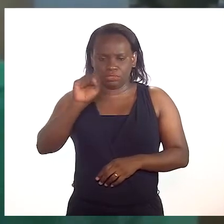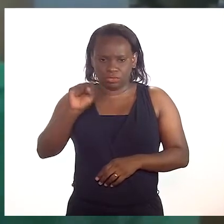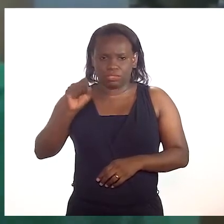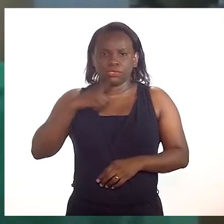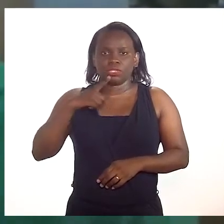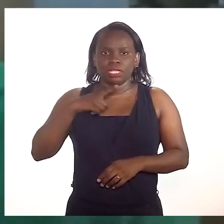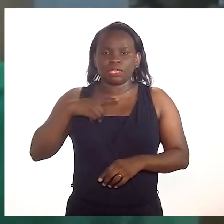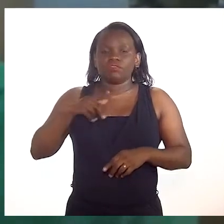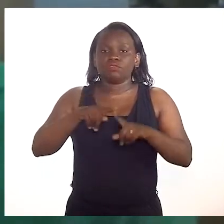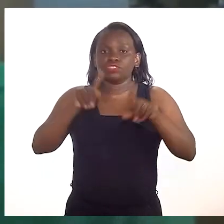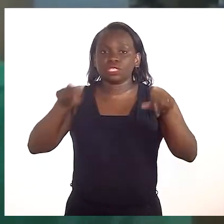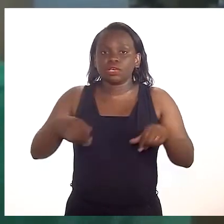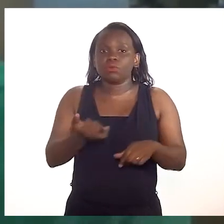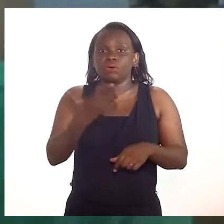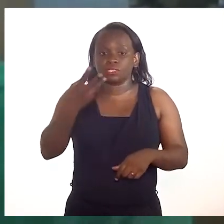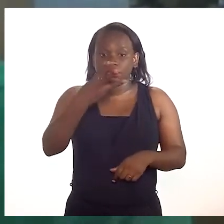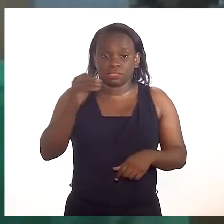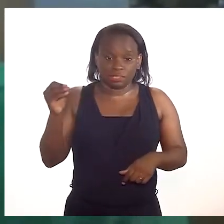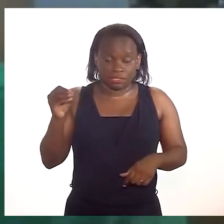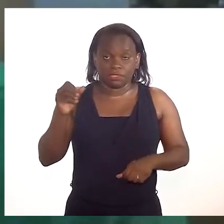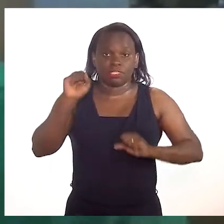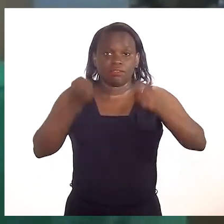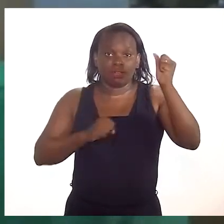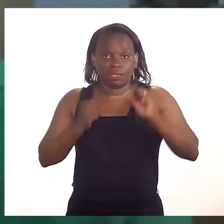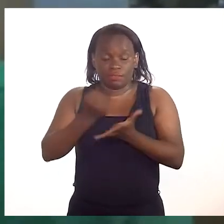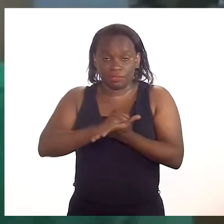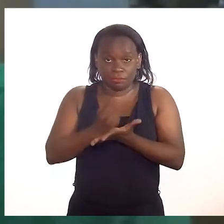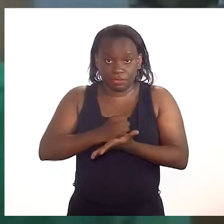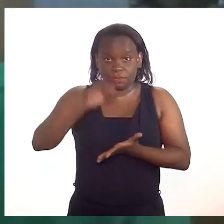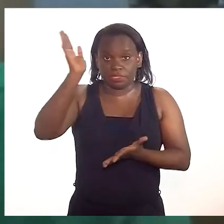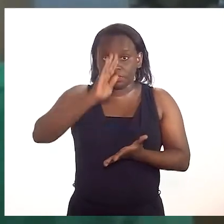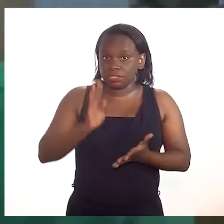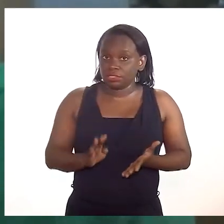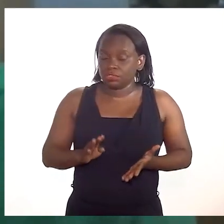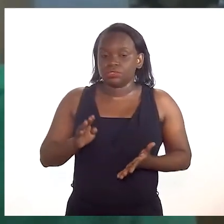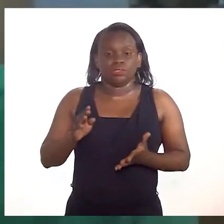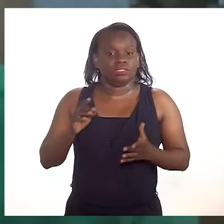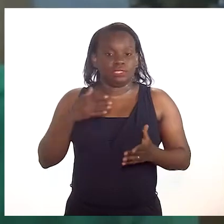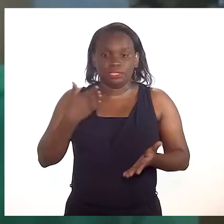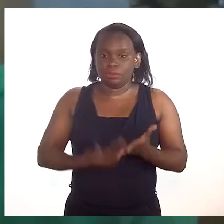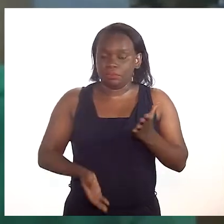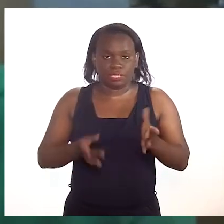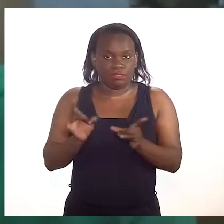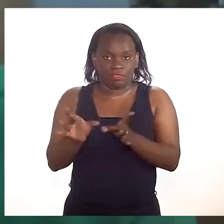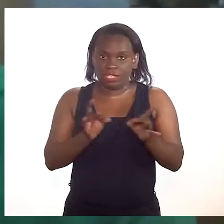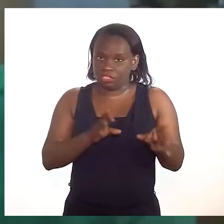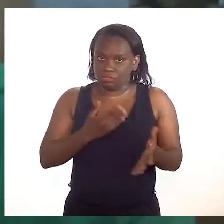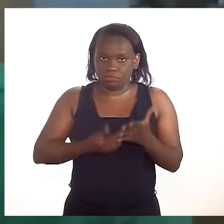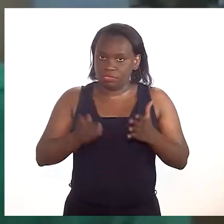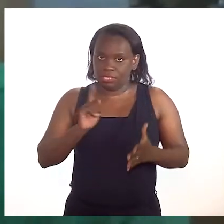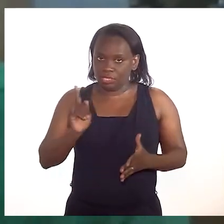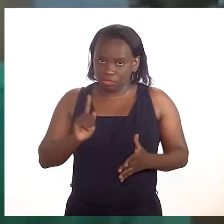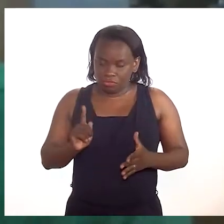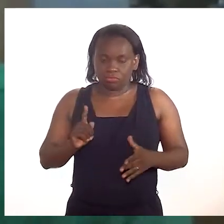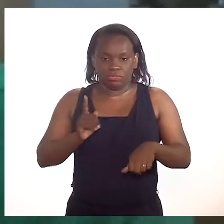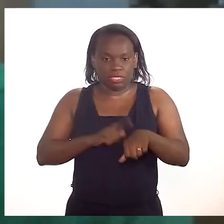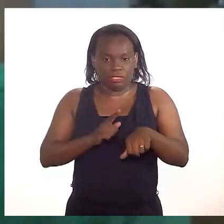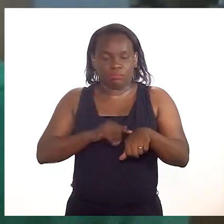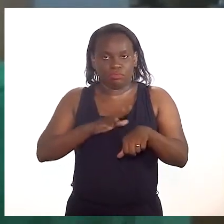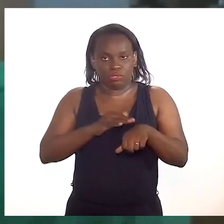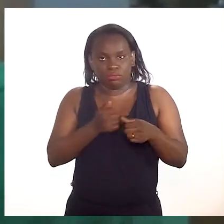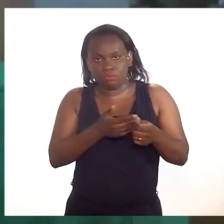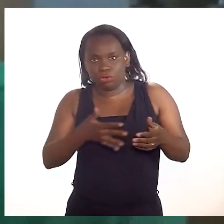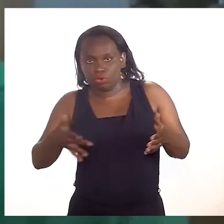onde eu tenho 300 funcionários. A indústria farmacêutica brasileira não perdeu venda, né,